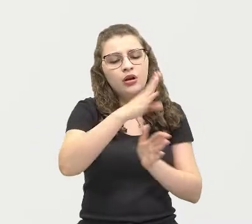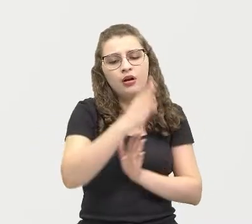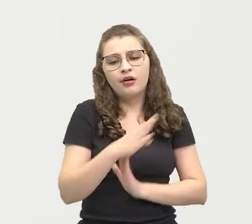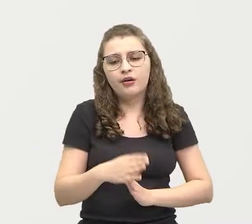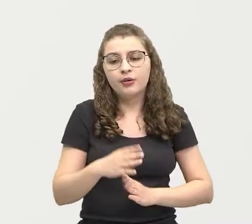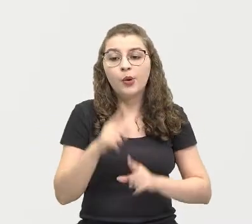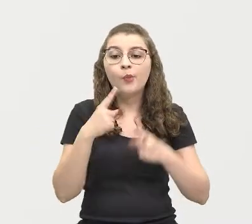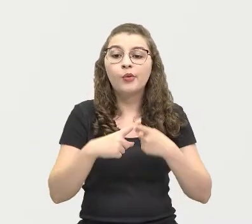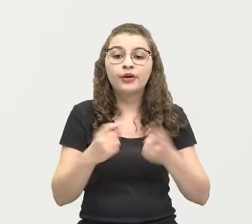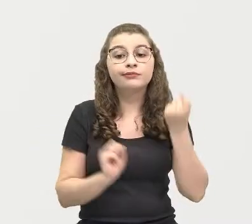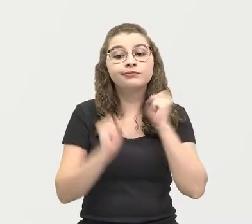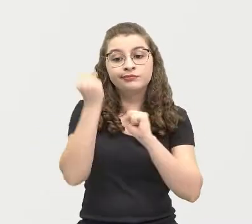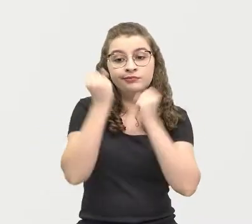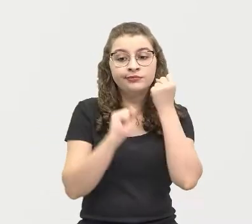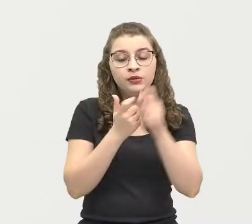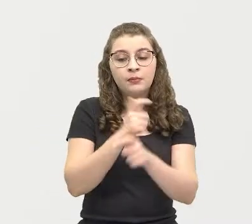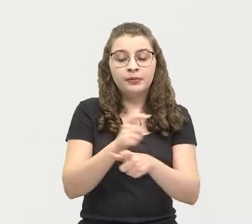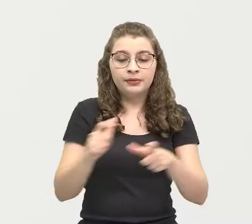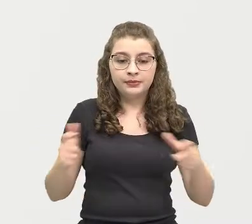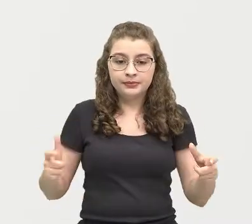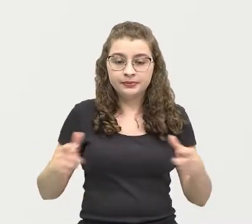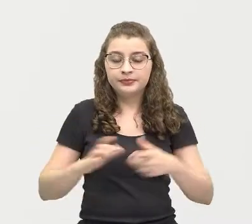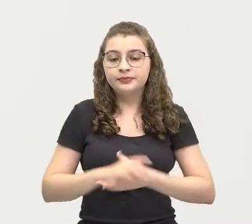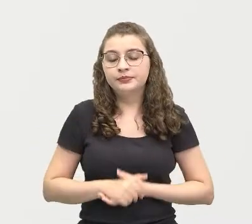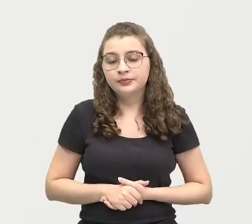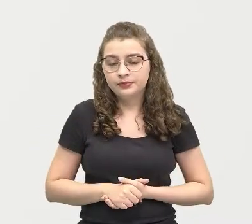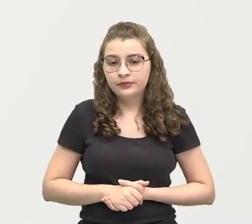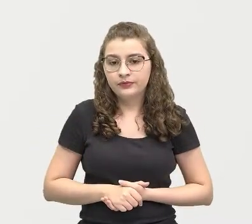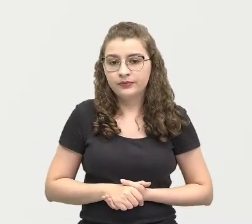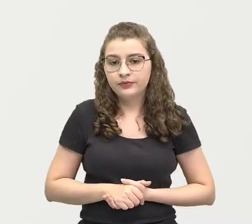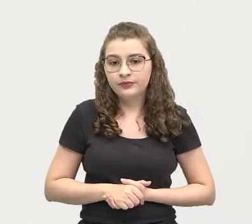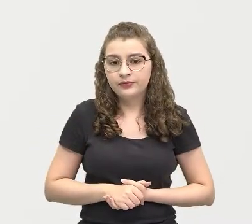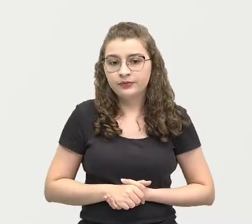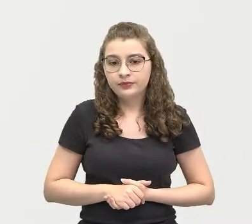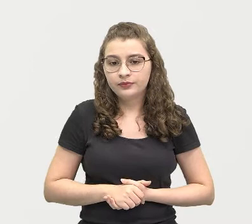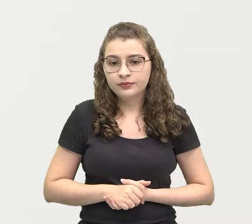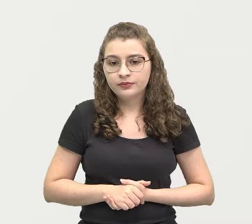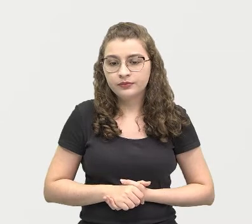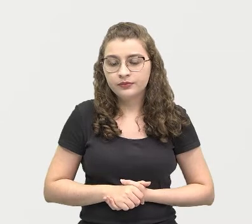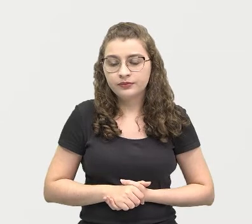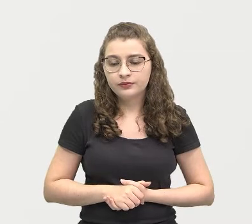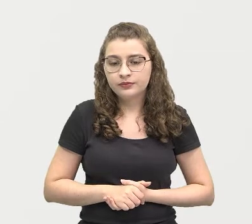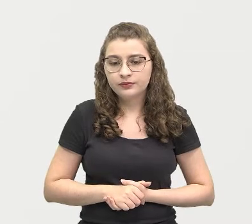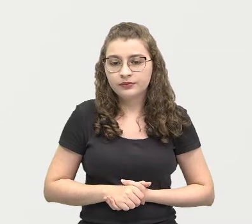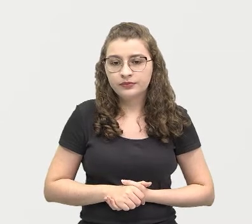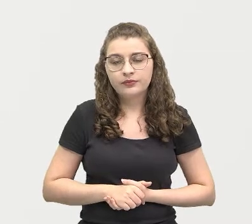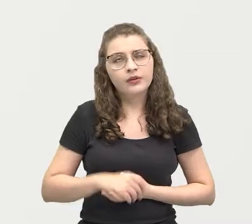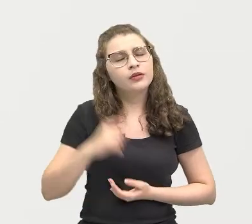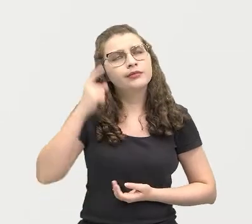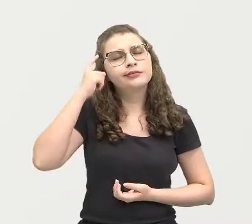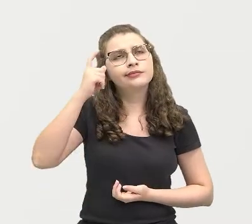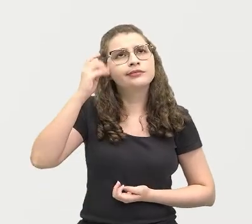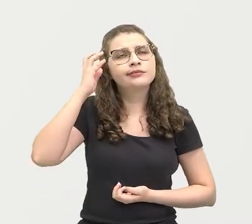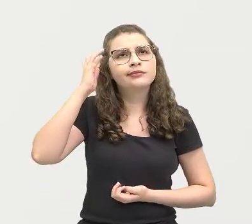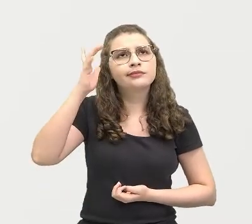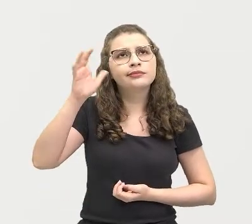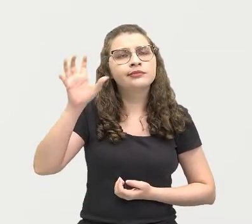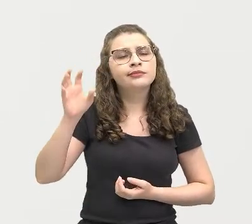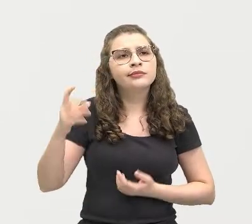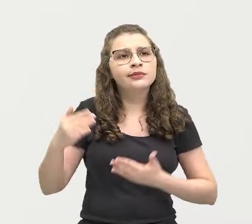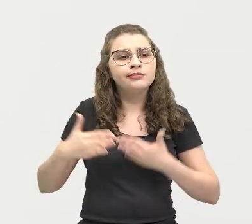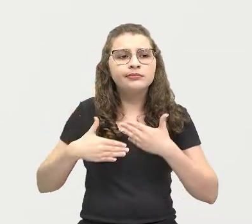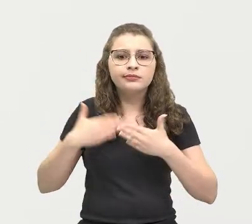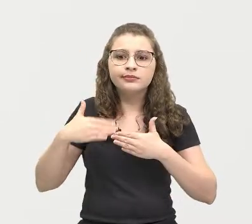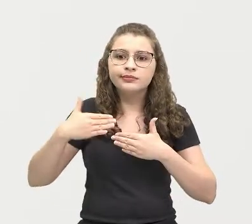crescimento industrial. Então, o que vai acontecer? Acontece ali umas ideologias progressistas, né, que conflitam